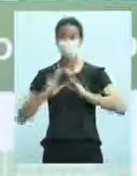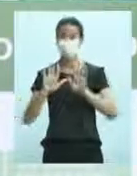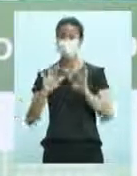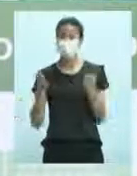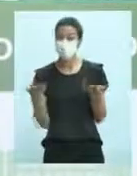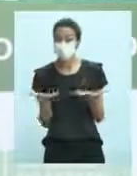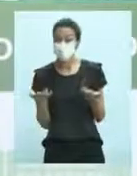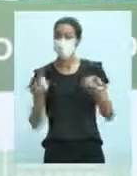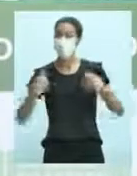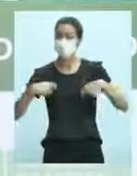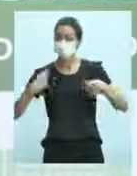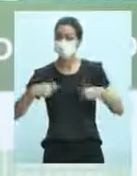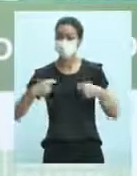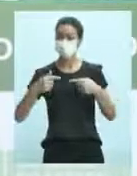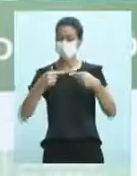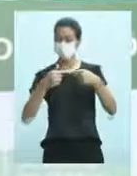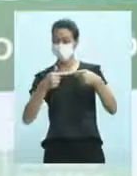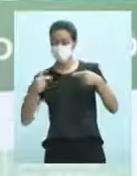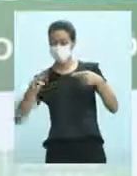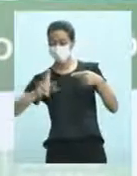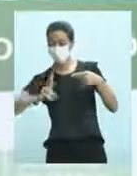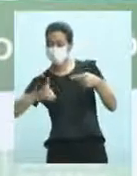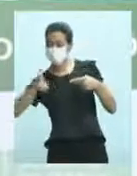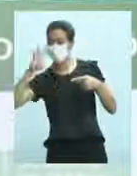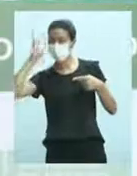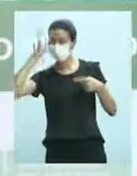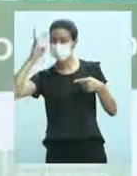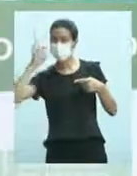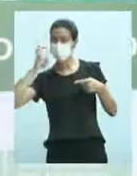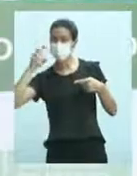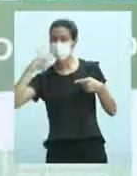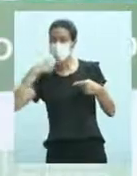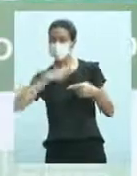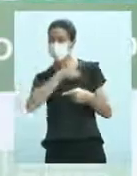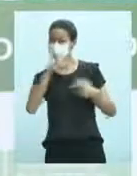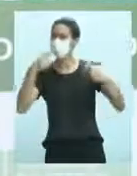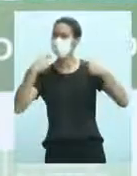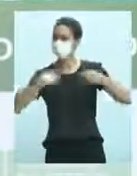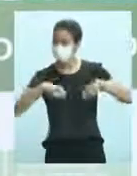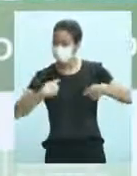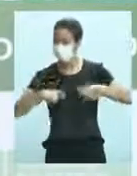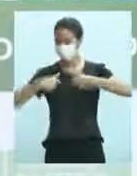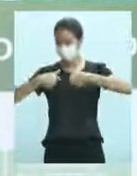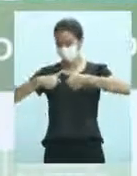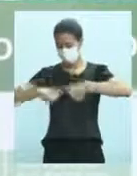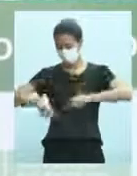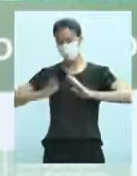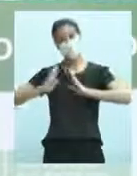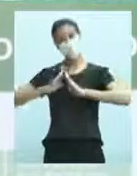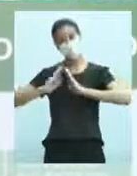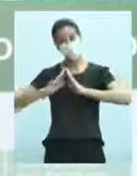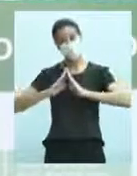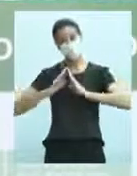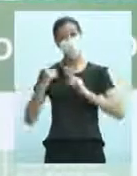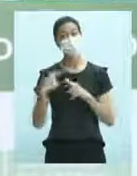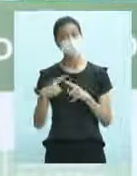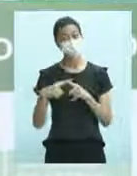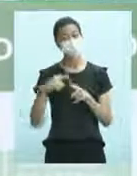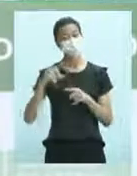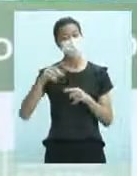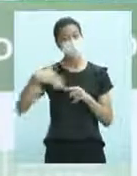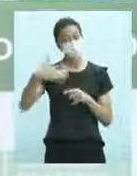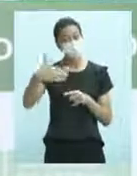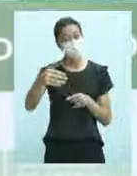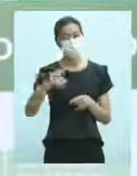dias da semana temos a compreensão que a curva de adesão aos